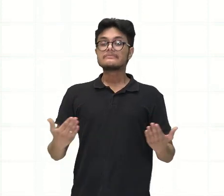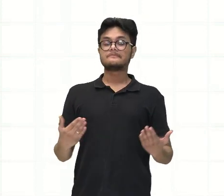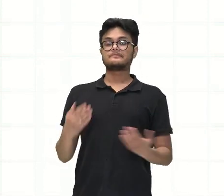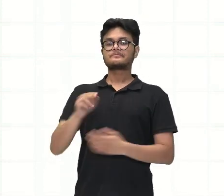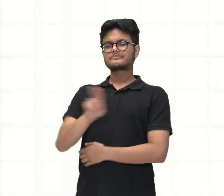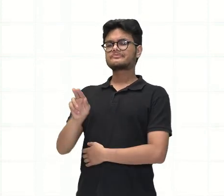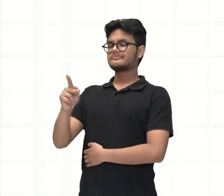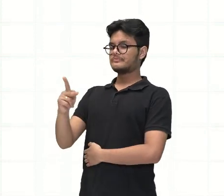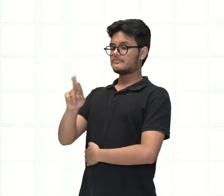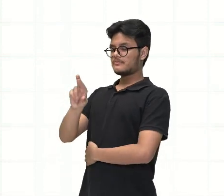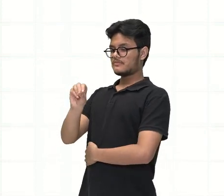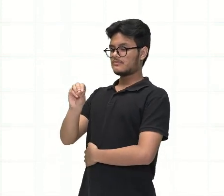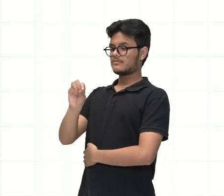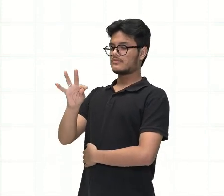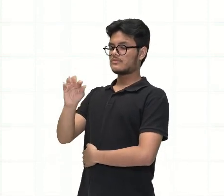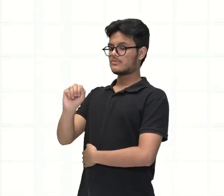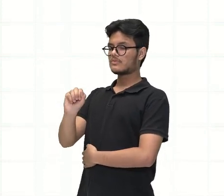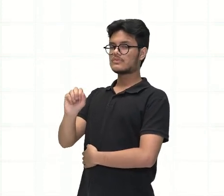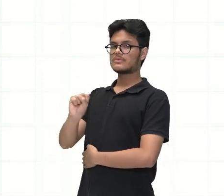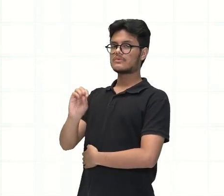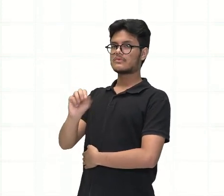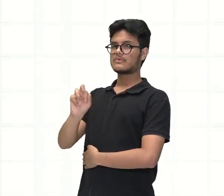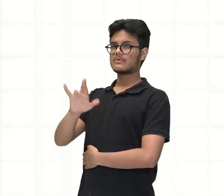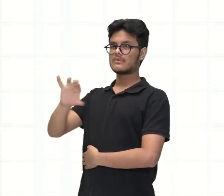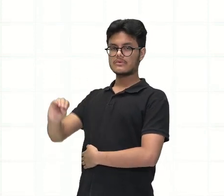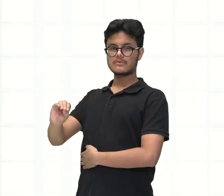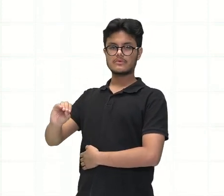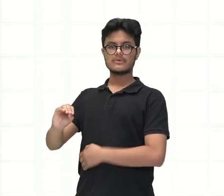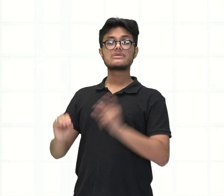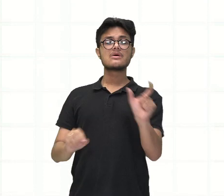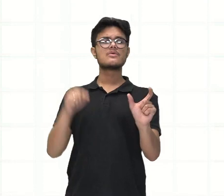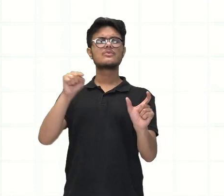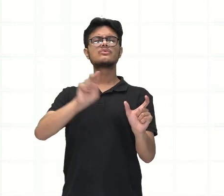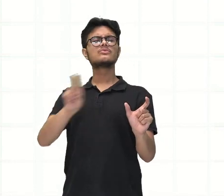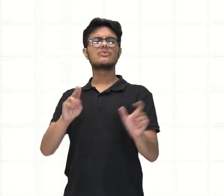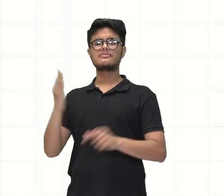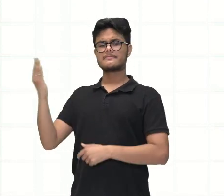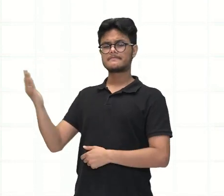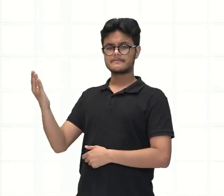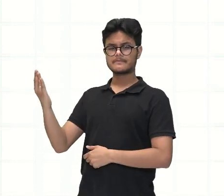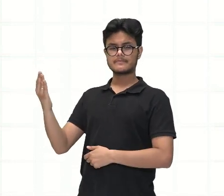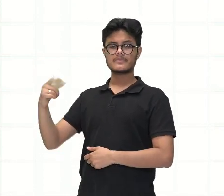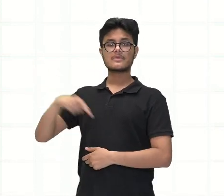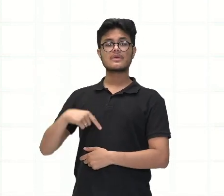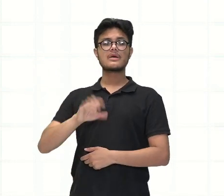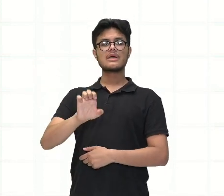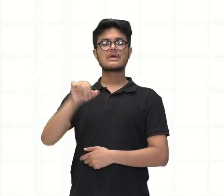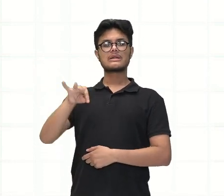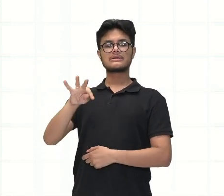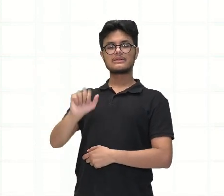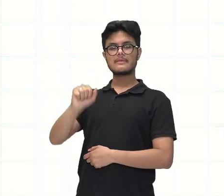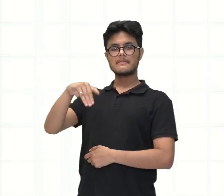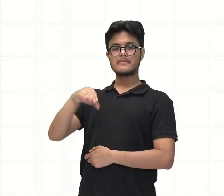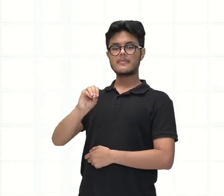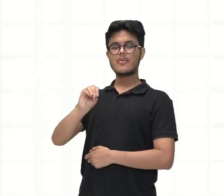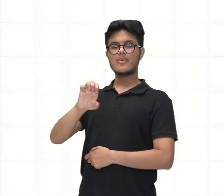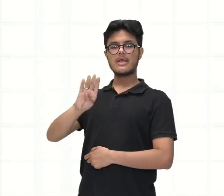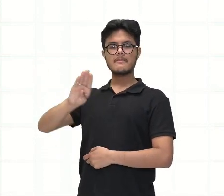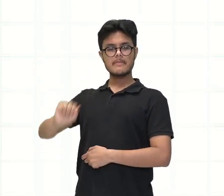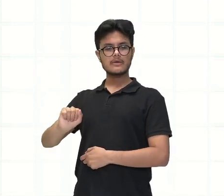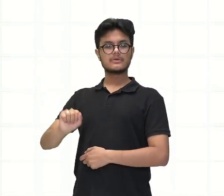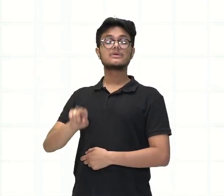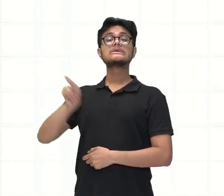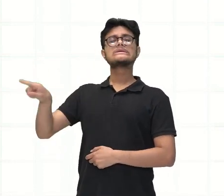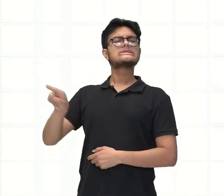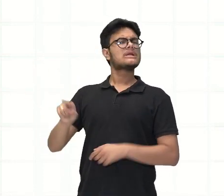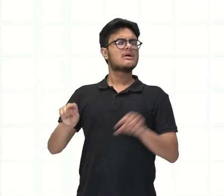a Entamoeba histolítica, é uma ameba, tá? E essa contaminação também ocorre